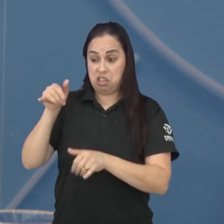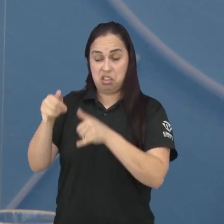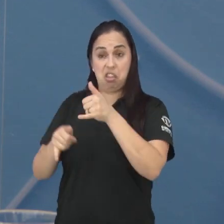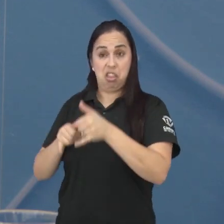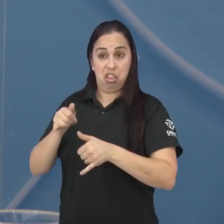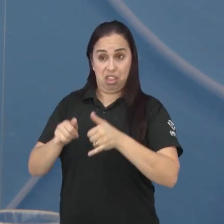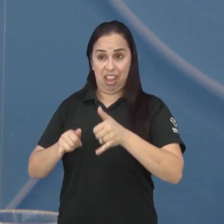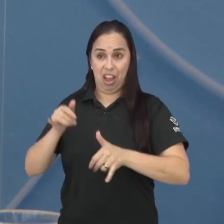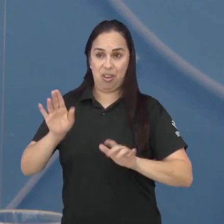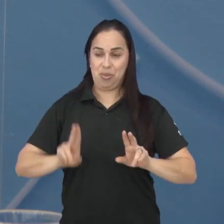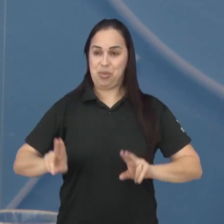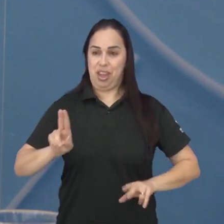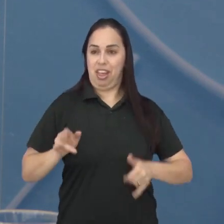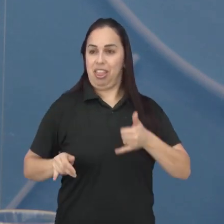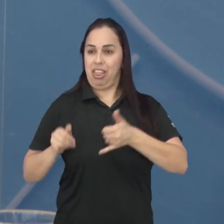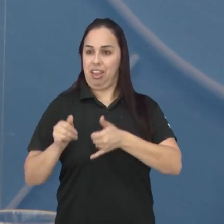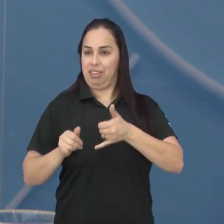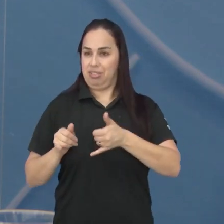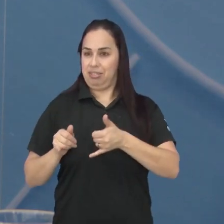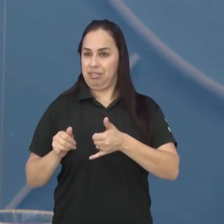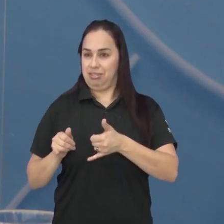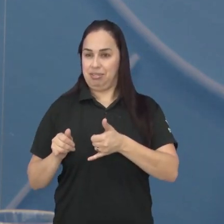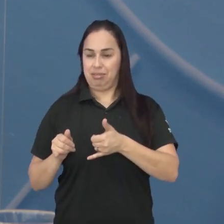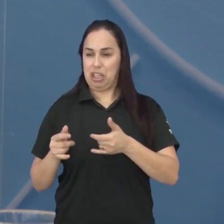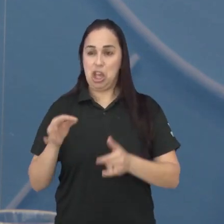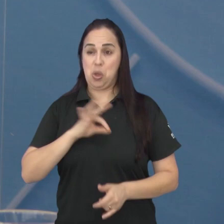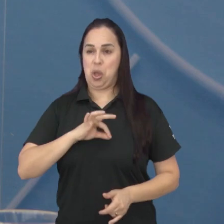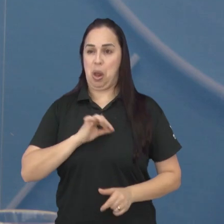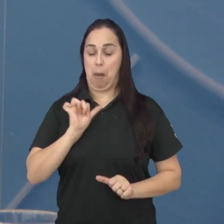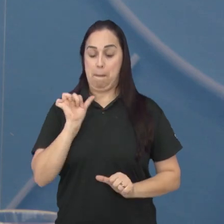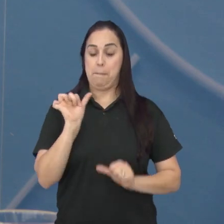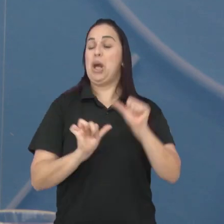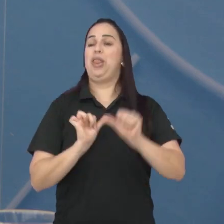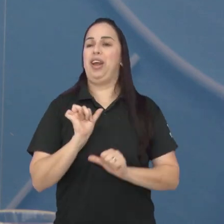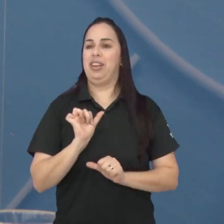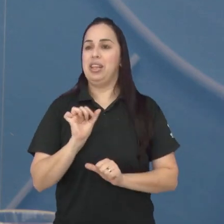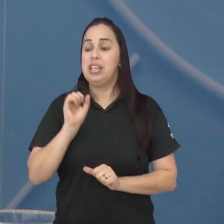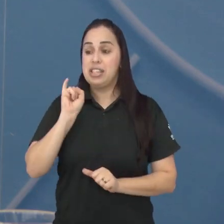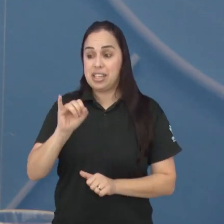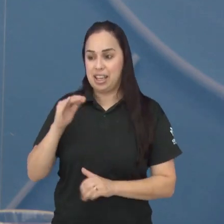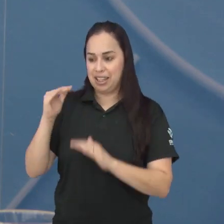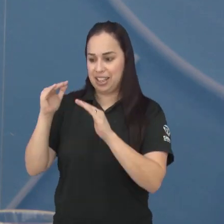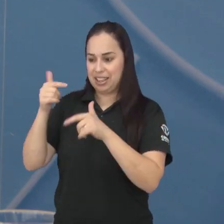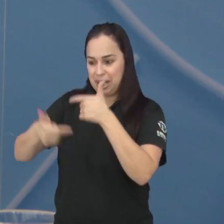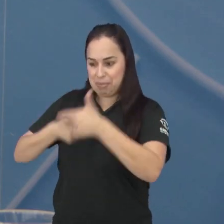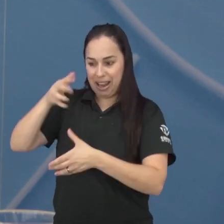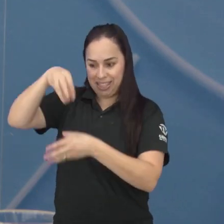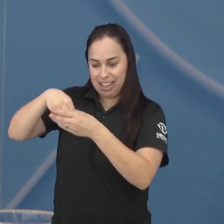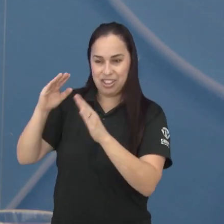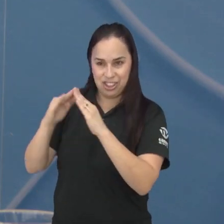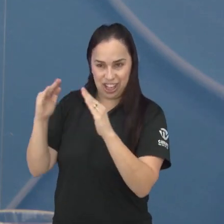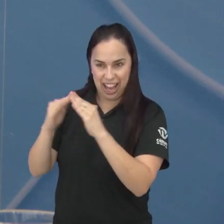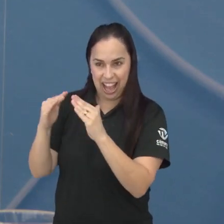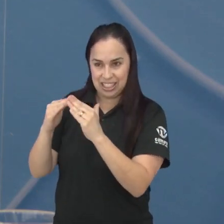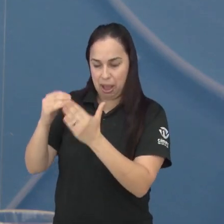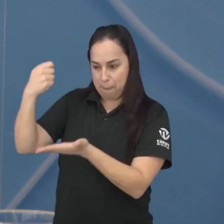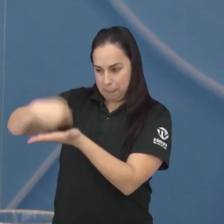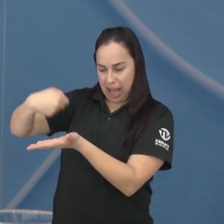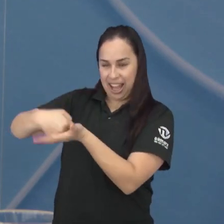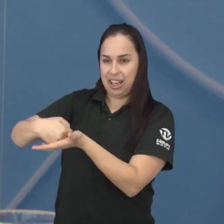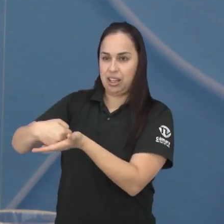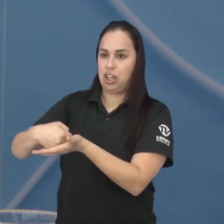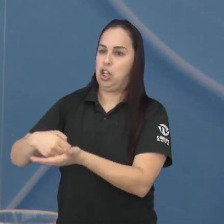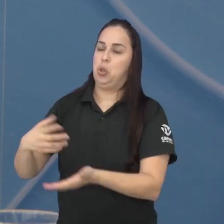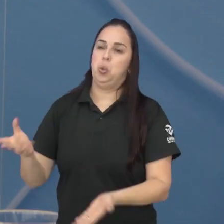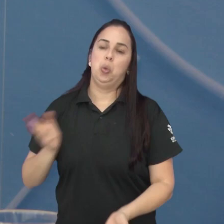salto, aí vai ver o quanto que a gente devia ganhar. Porque se fosse trabalho pago, esse trabalho que a gente faz, doméstico, a gente